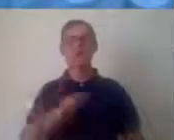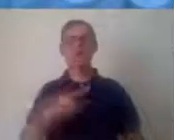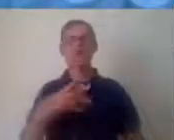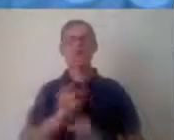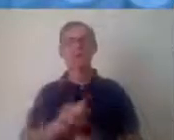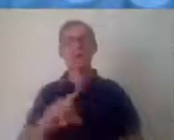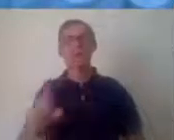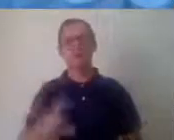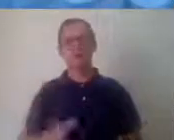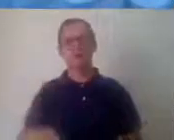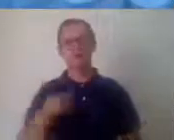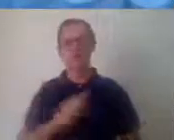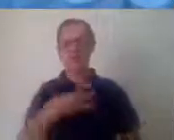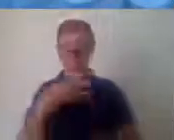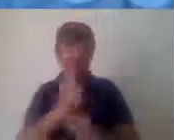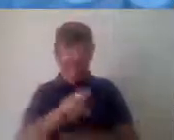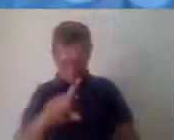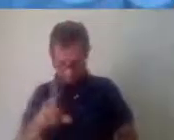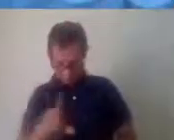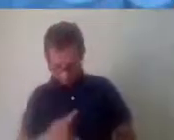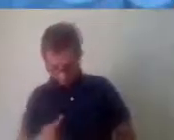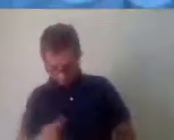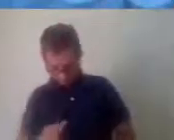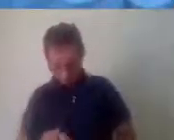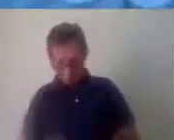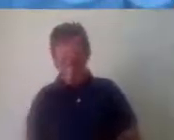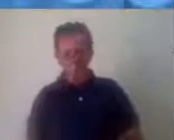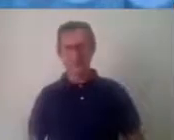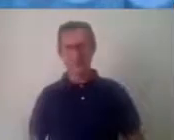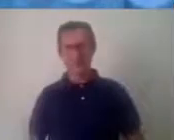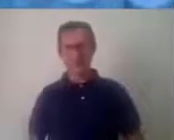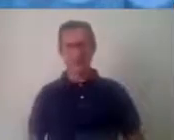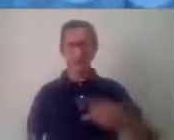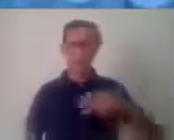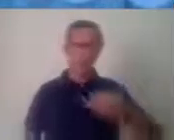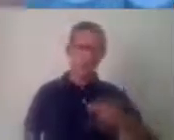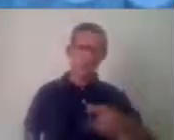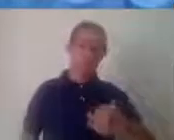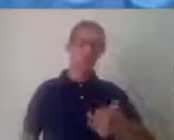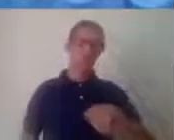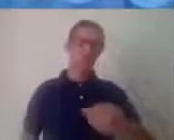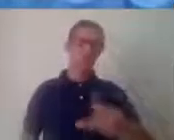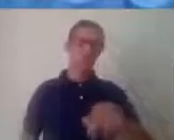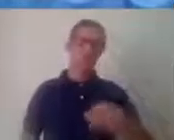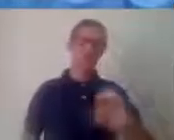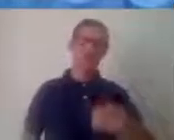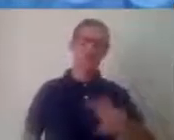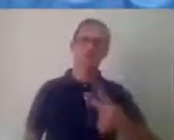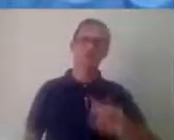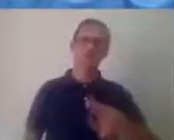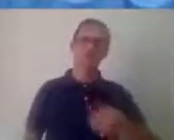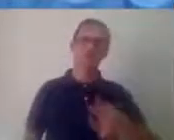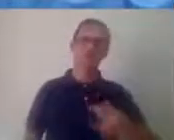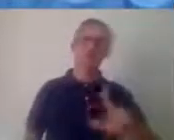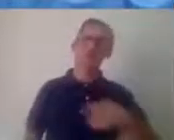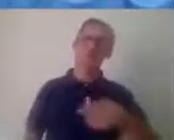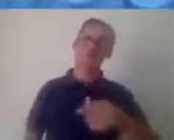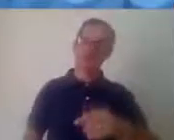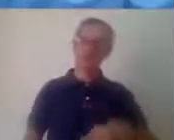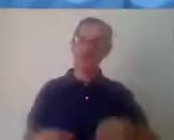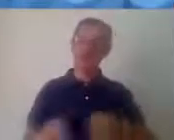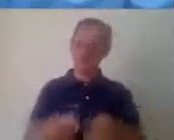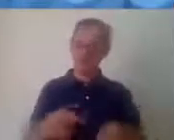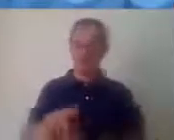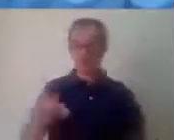calcula a derivada? A gente calcula a derivada parcialmente, em relação a uma variável e em relação a outra. Beleza,